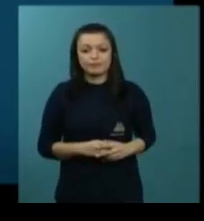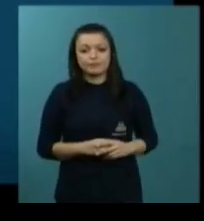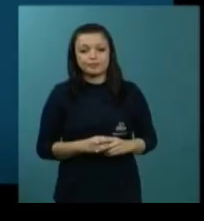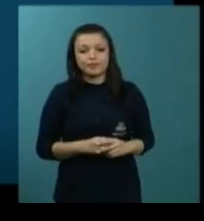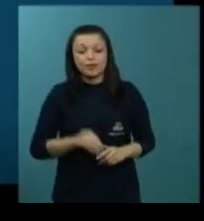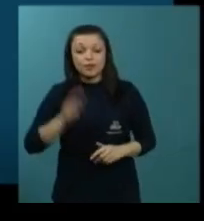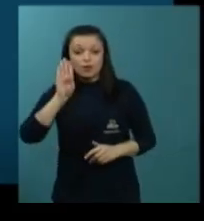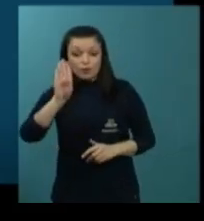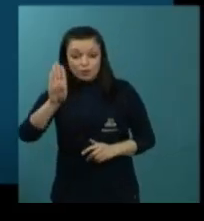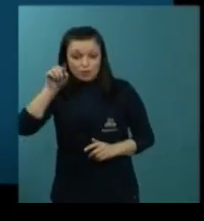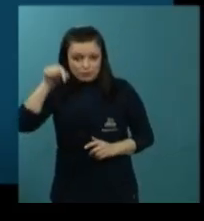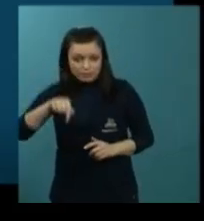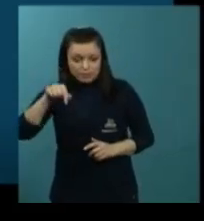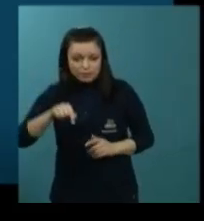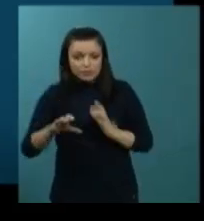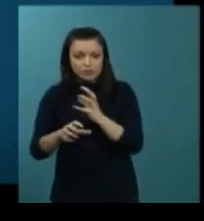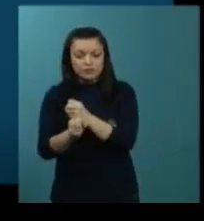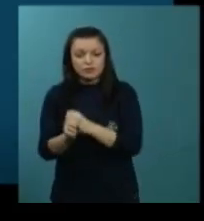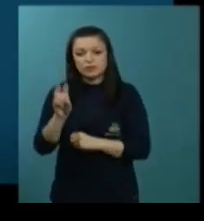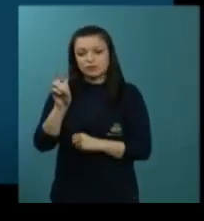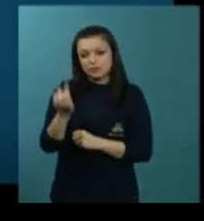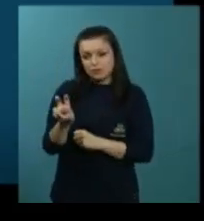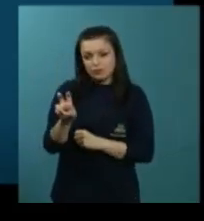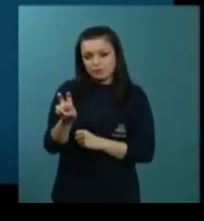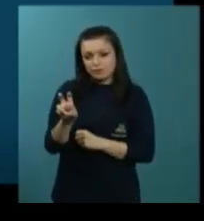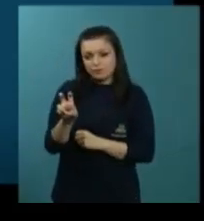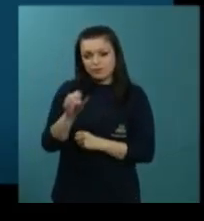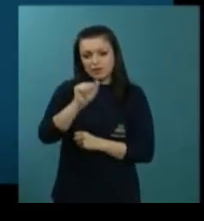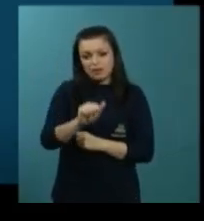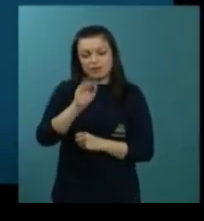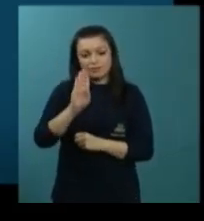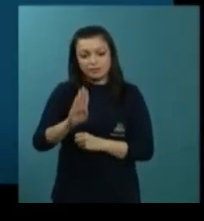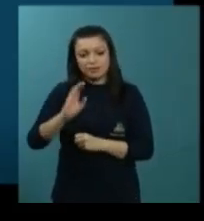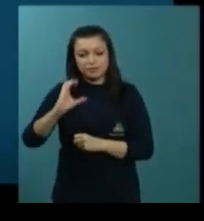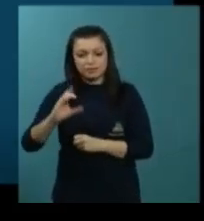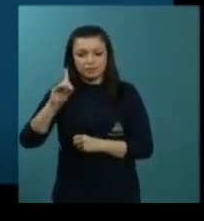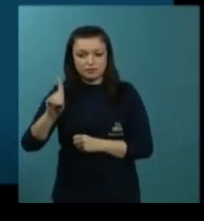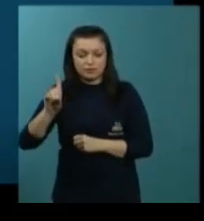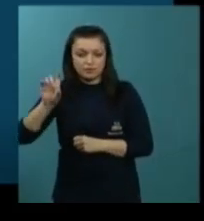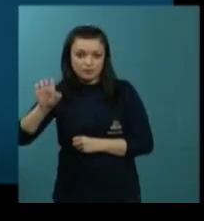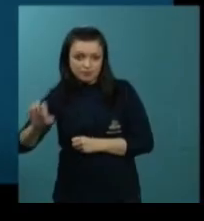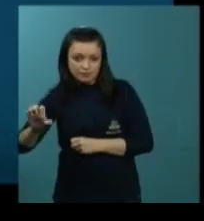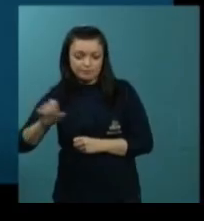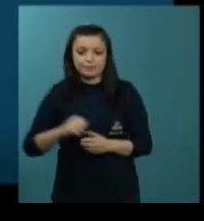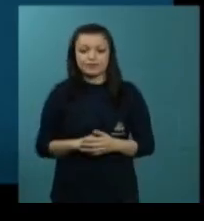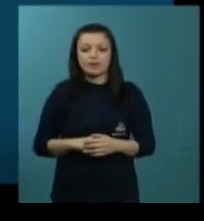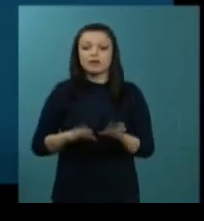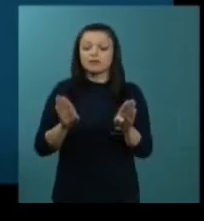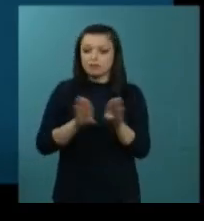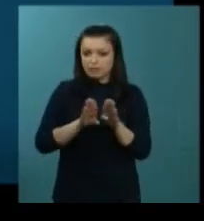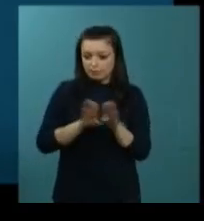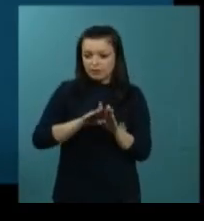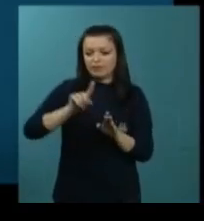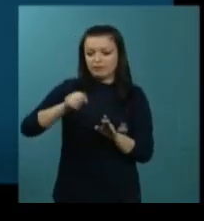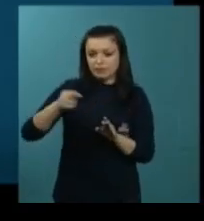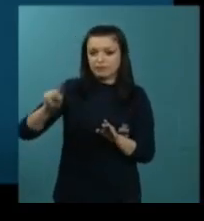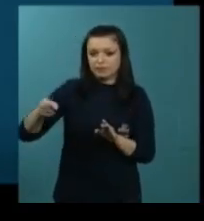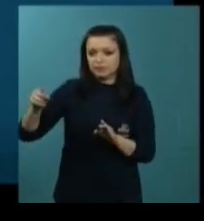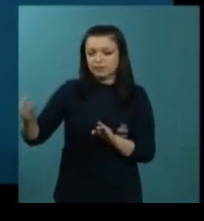B tem 5 elementos, A, B, C, D, E, também separados